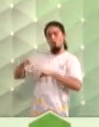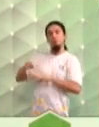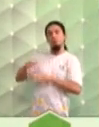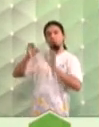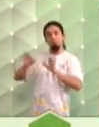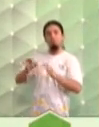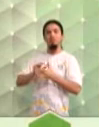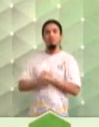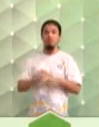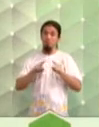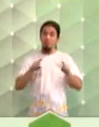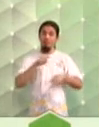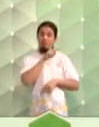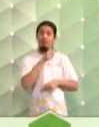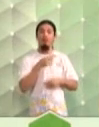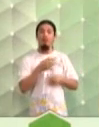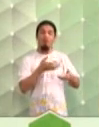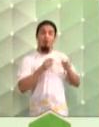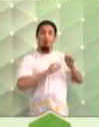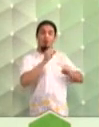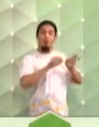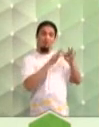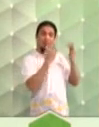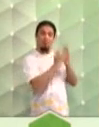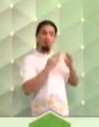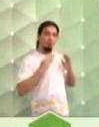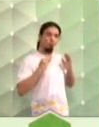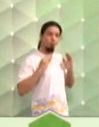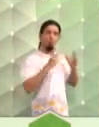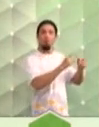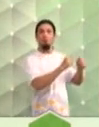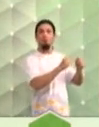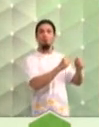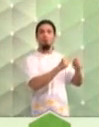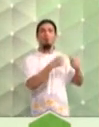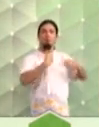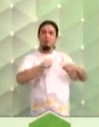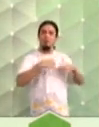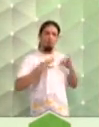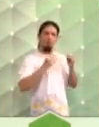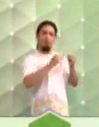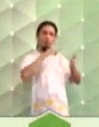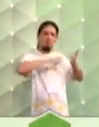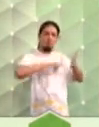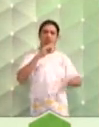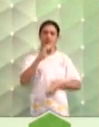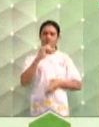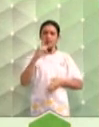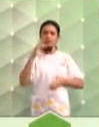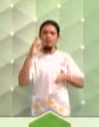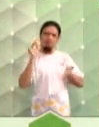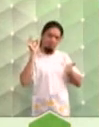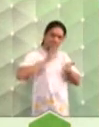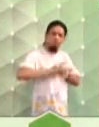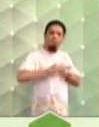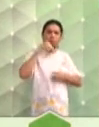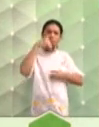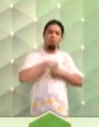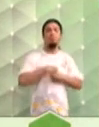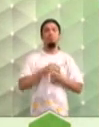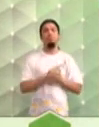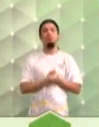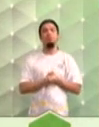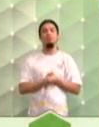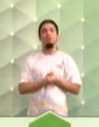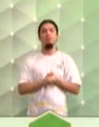vai colocando a família toda, porque não pode ficar a nota fiscal sem CPF. Com então certeza. Ela não coloca dela, mas coloca de todo mundo da casa. Os meninos lá